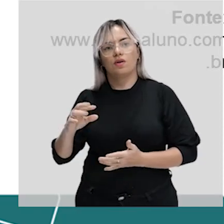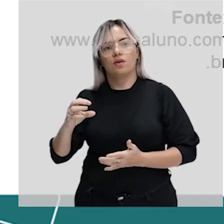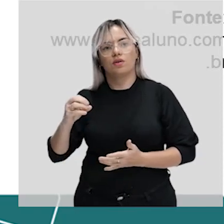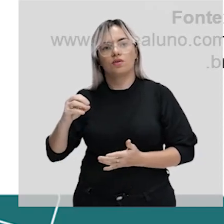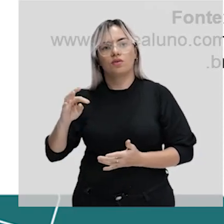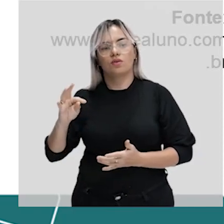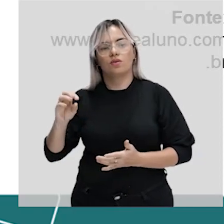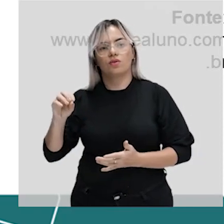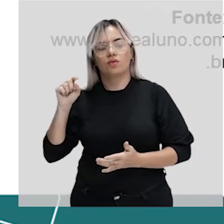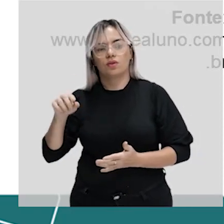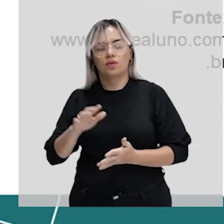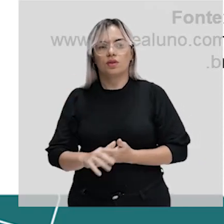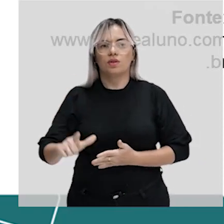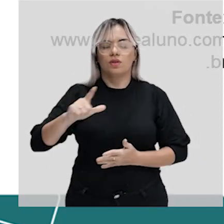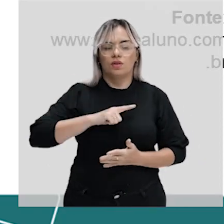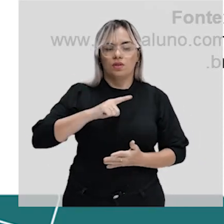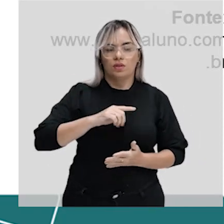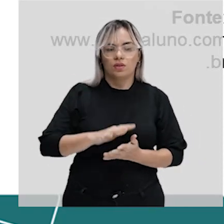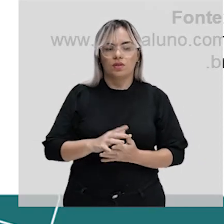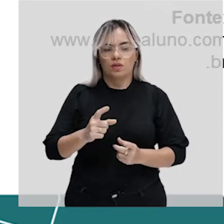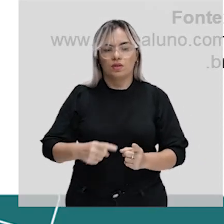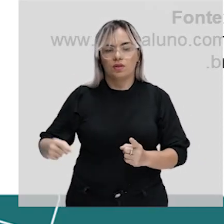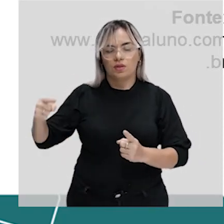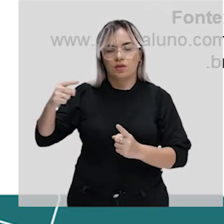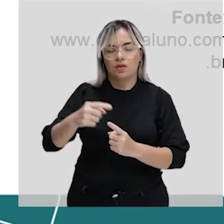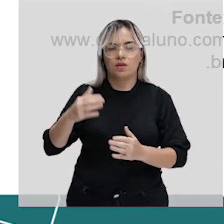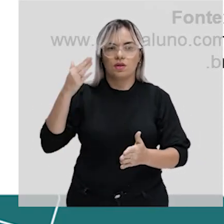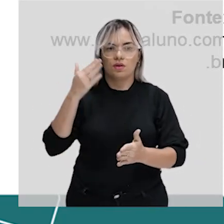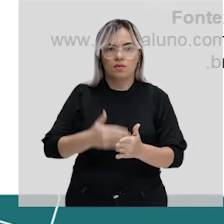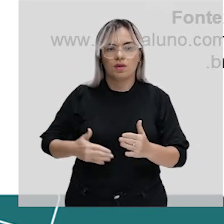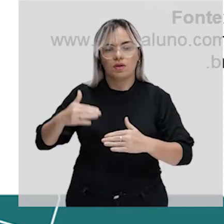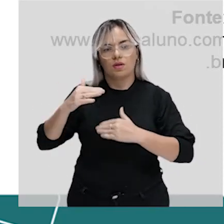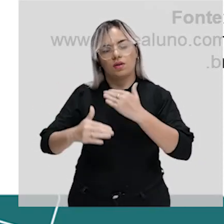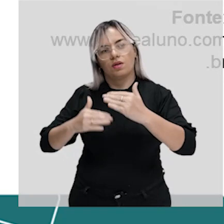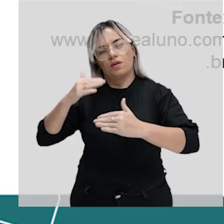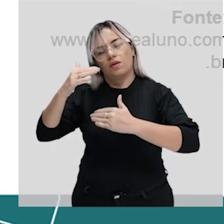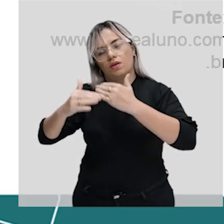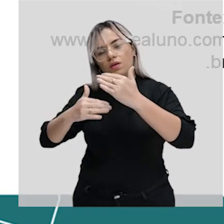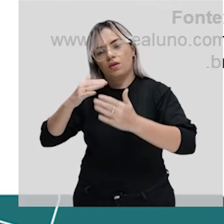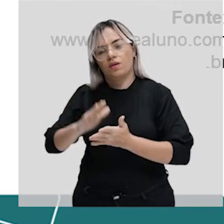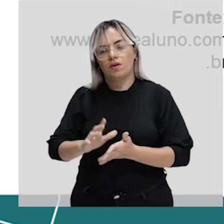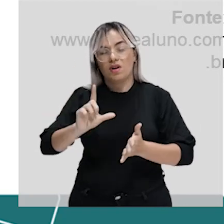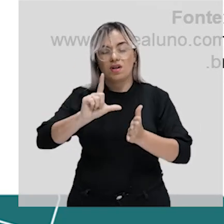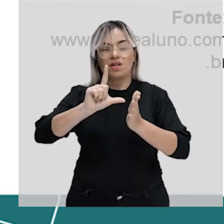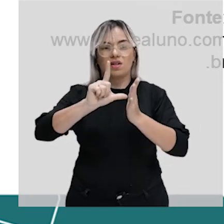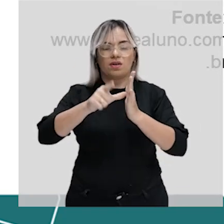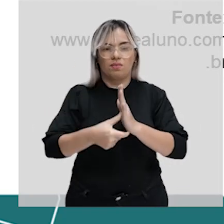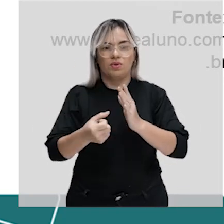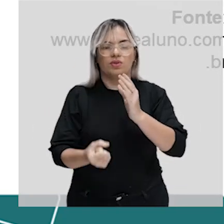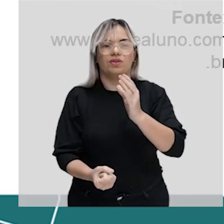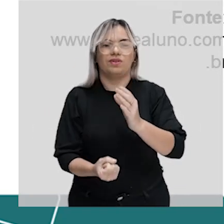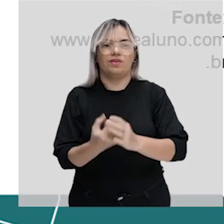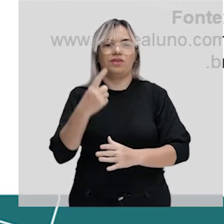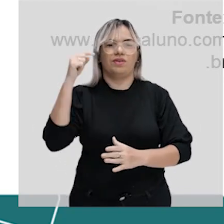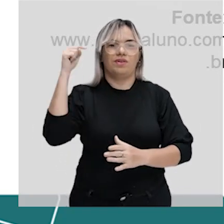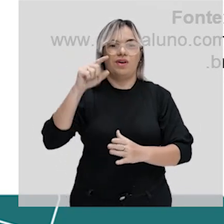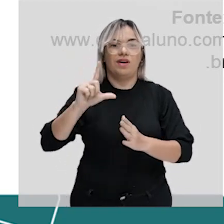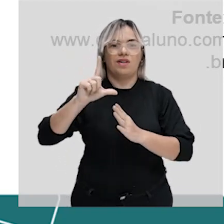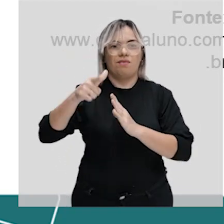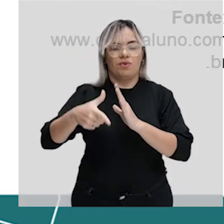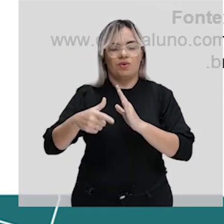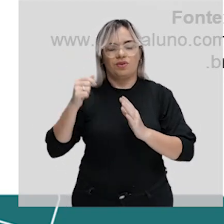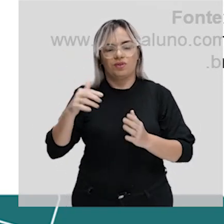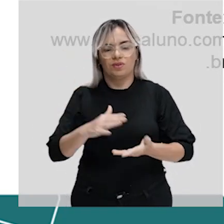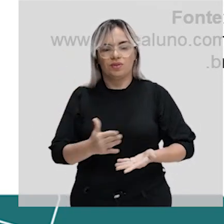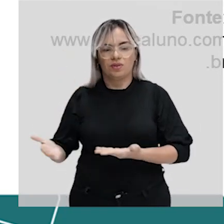diferentes, então tem que haver um mecanismo que impeça o desenvolvimento desse zigoto. Então, é depois que o zigoto foi formado. Então, vamos